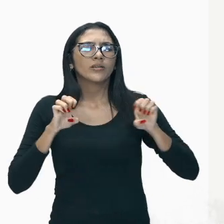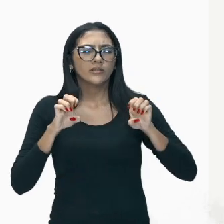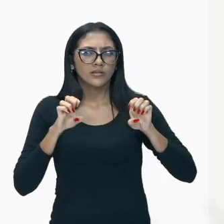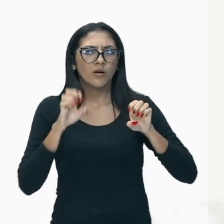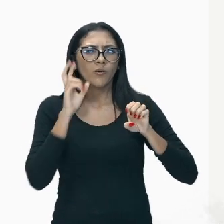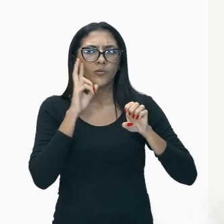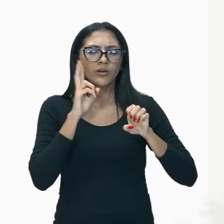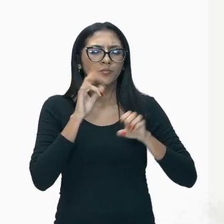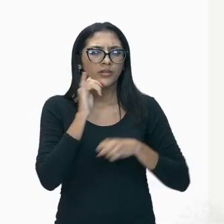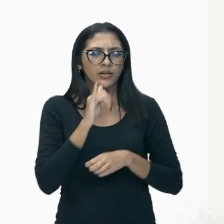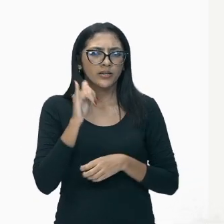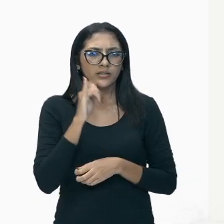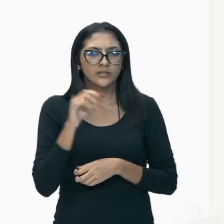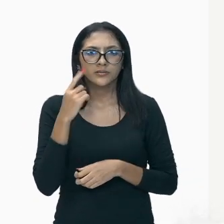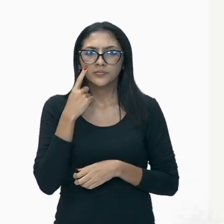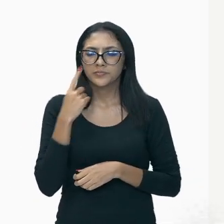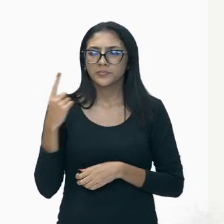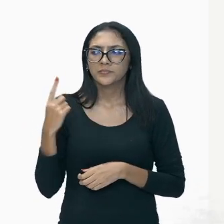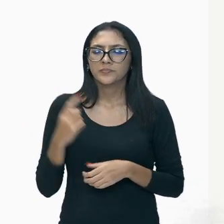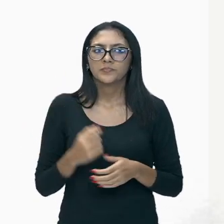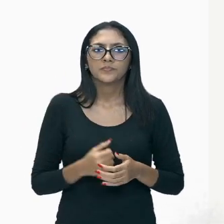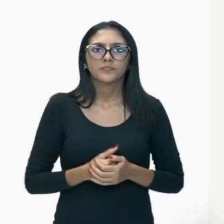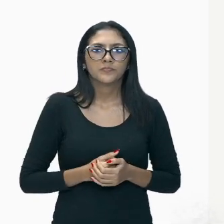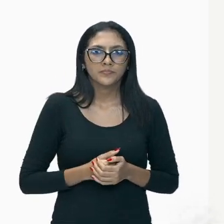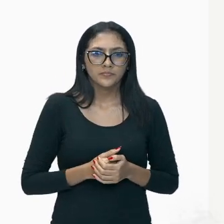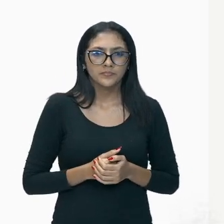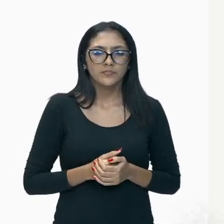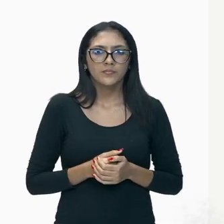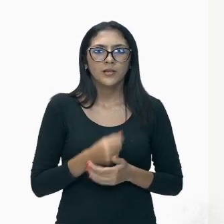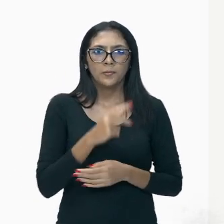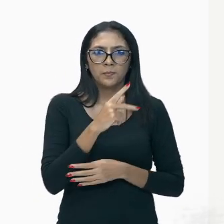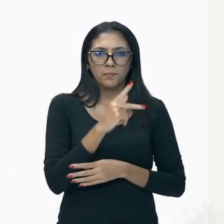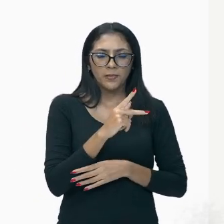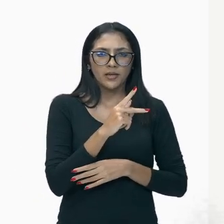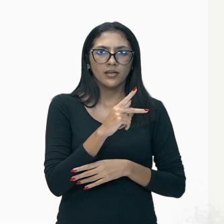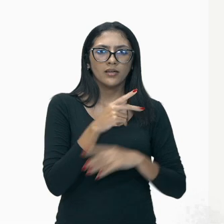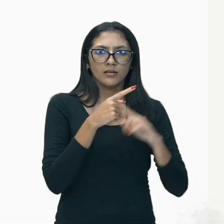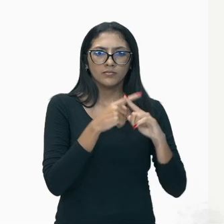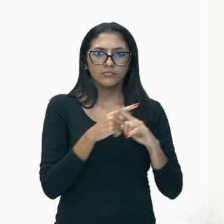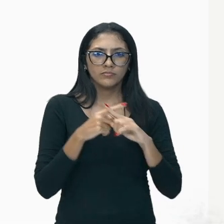energia elétrica? Potência vai ser igual...